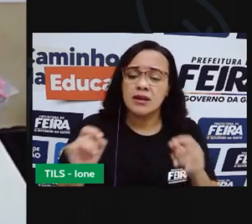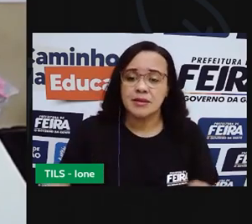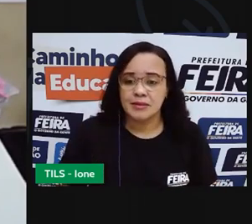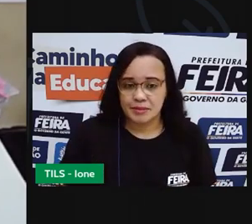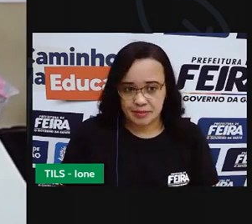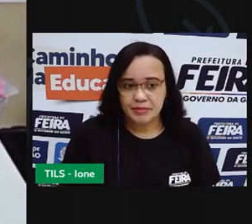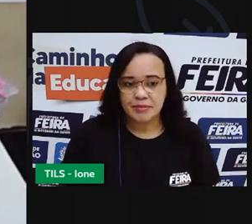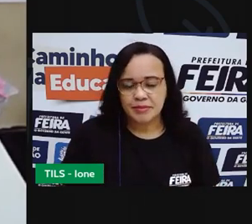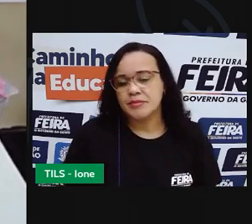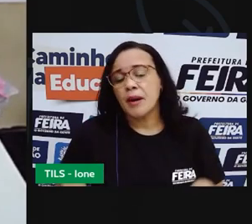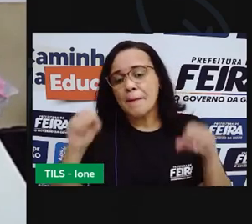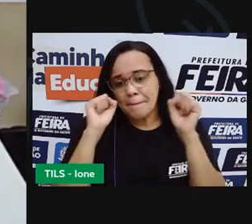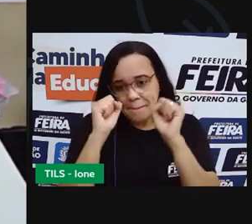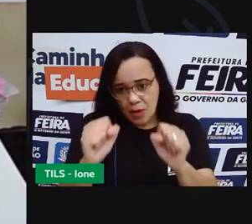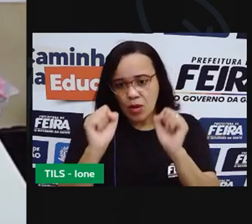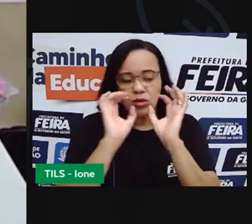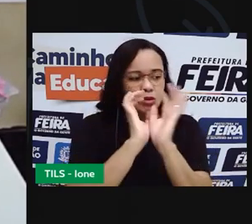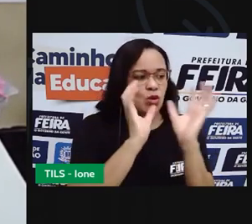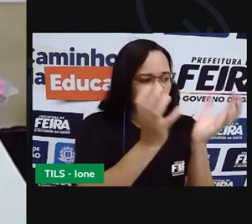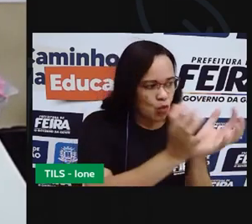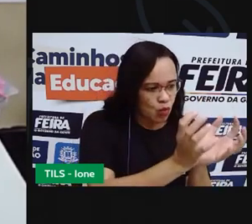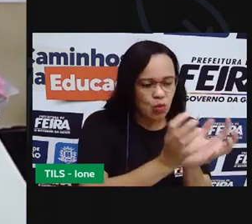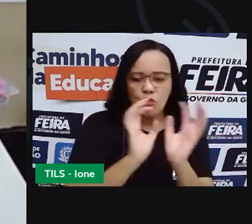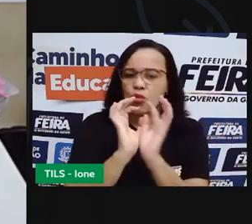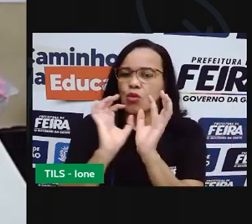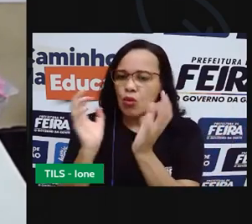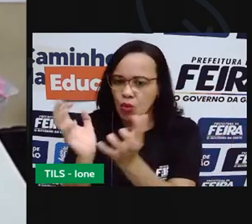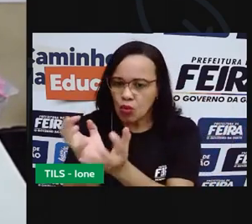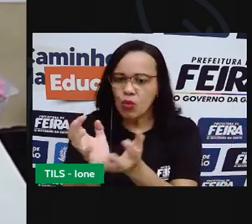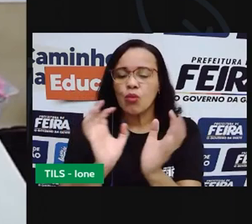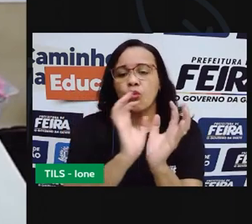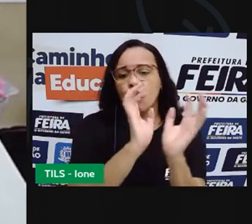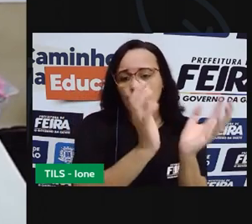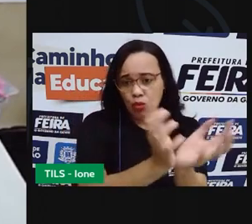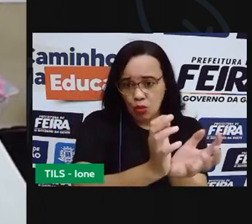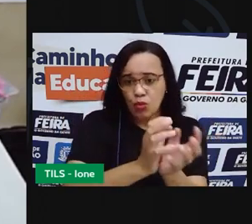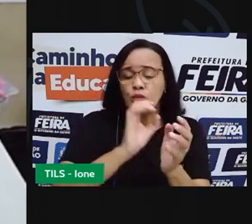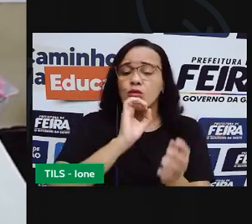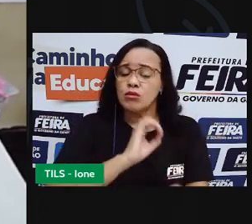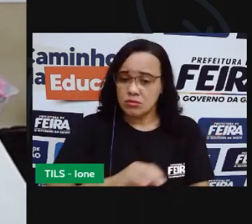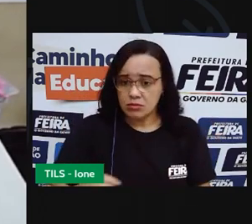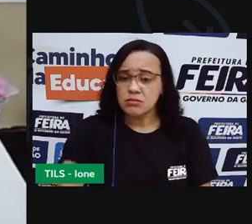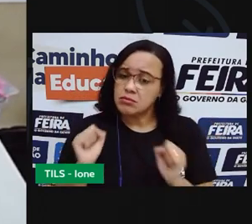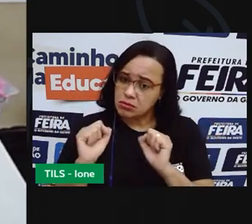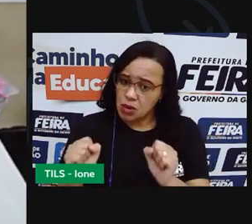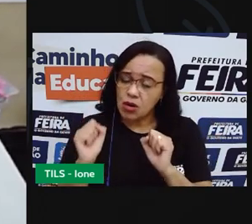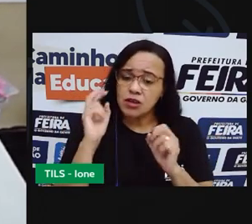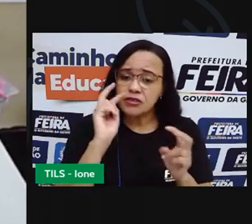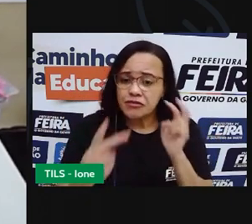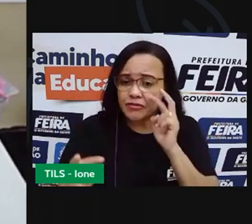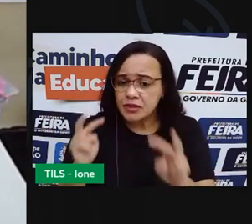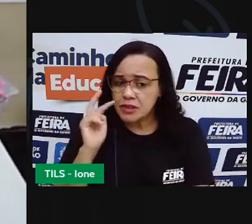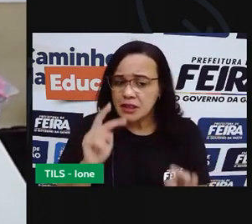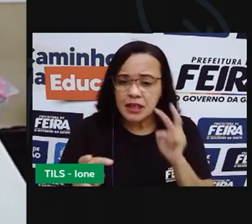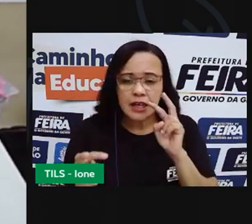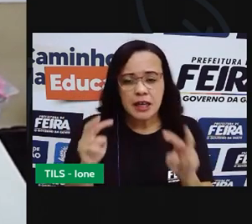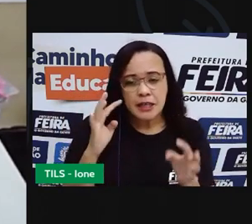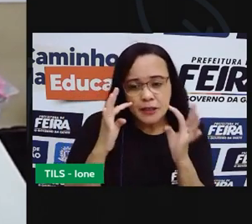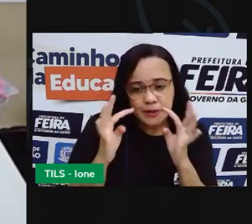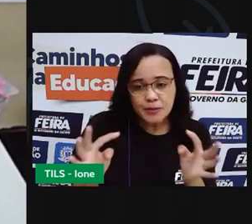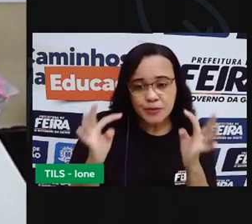a gente pode agrupar objetos do nosso cotidiano observando as características que